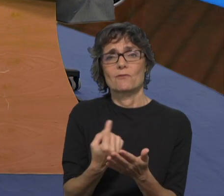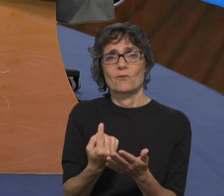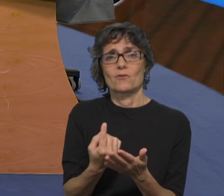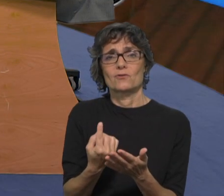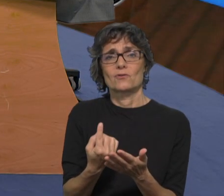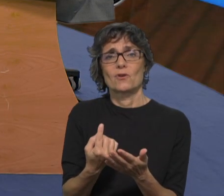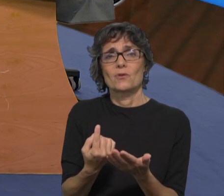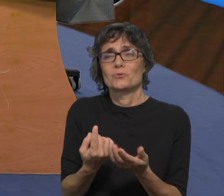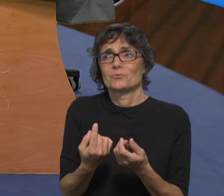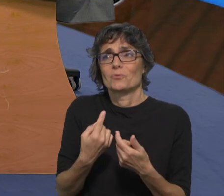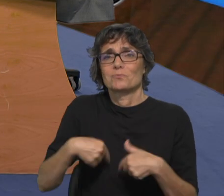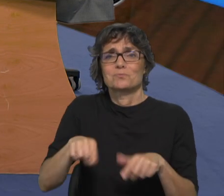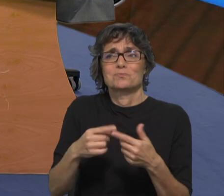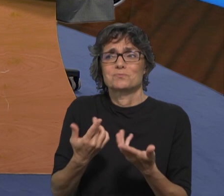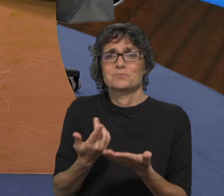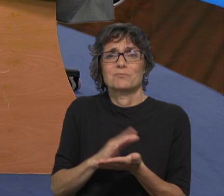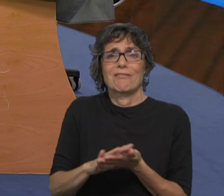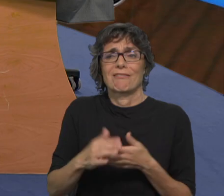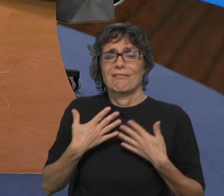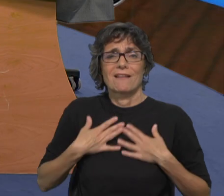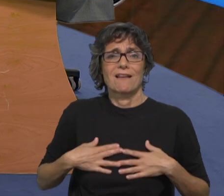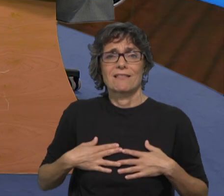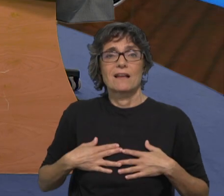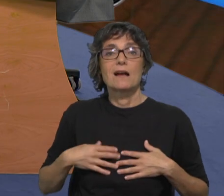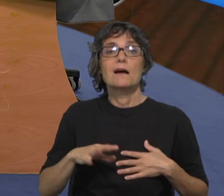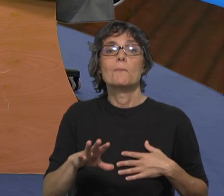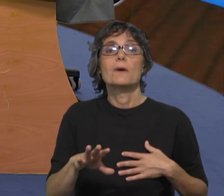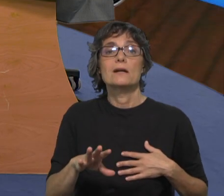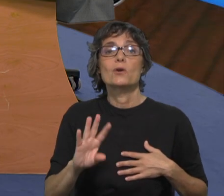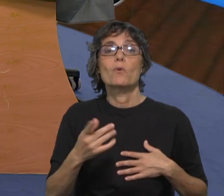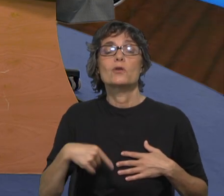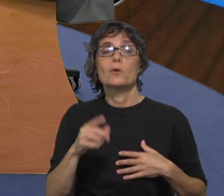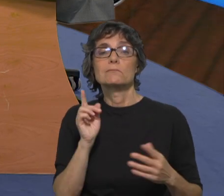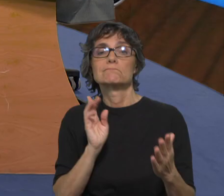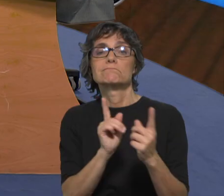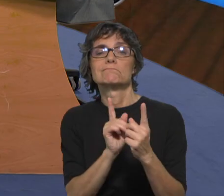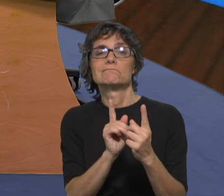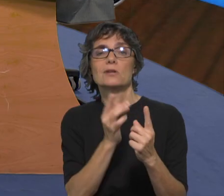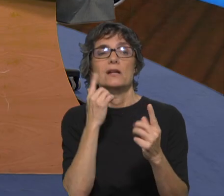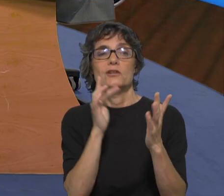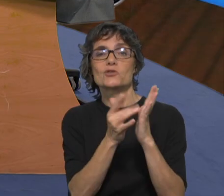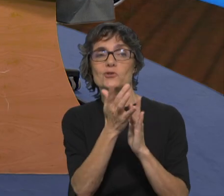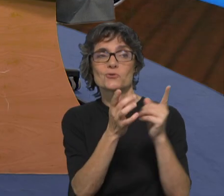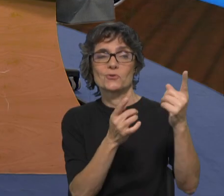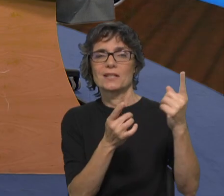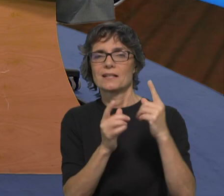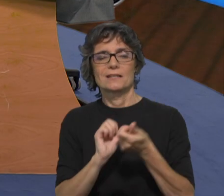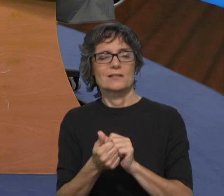nosso nada, quase nada, Jesus Cristo, isto é, quando nós colocamos nas mãos de Deus, tudo se transforma.